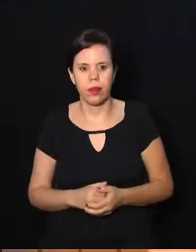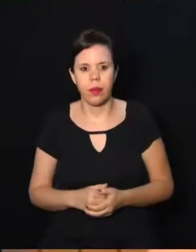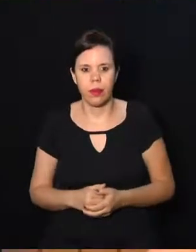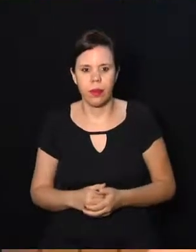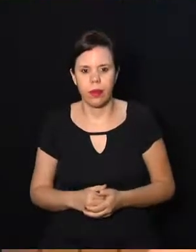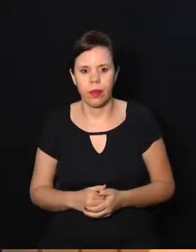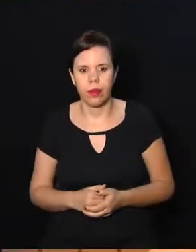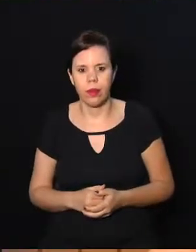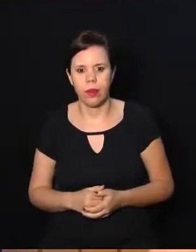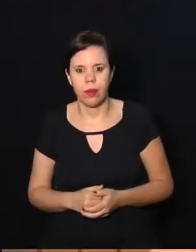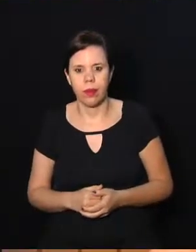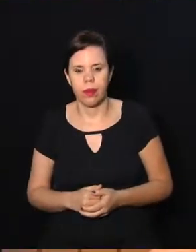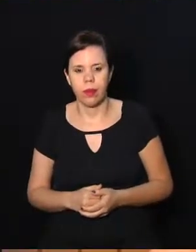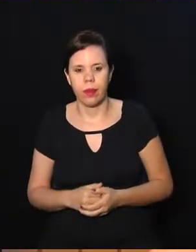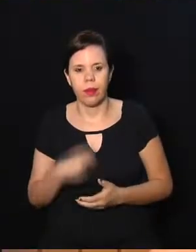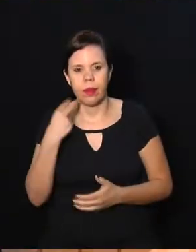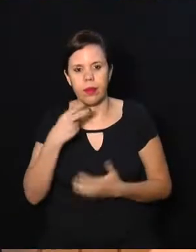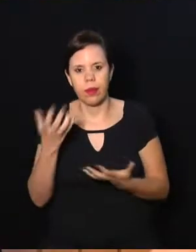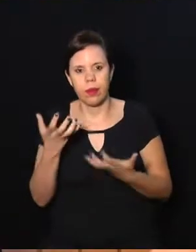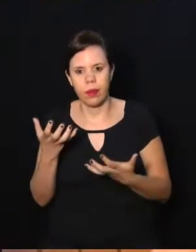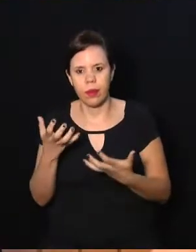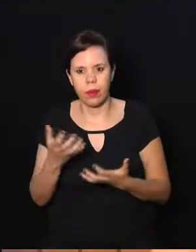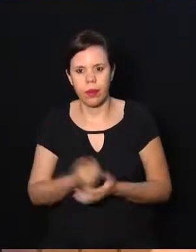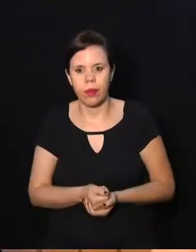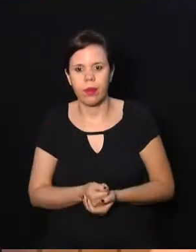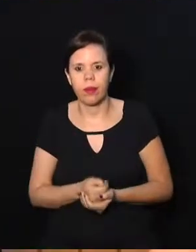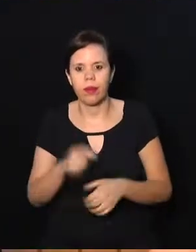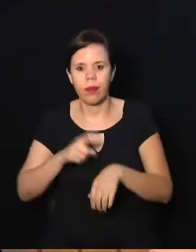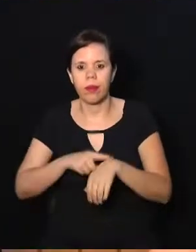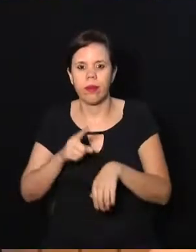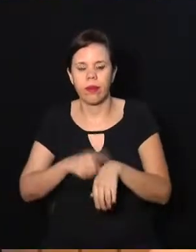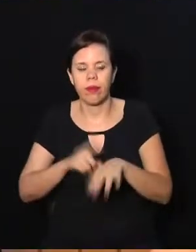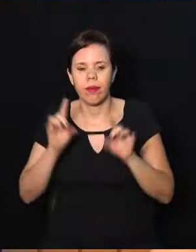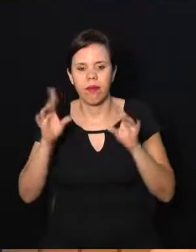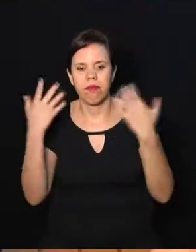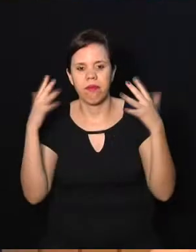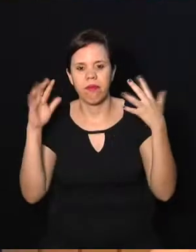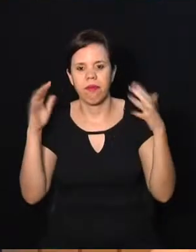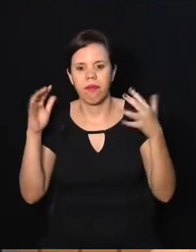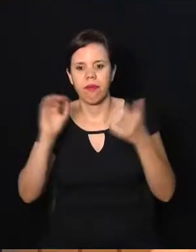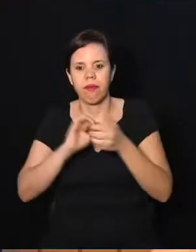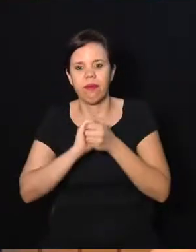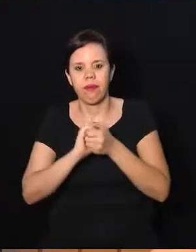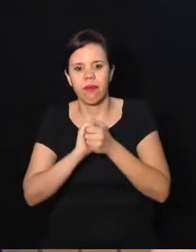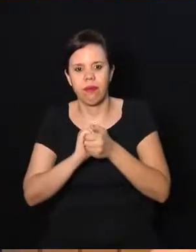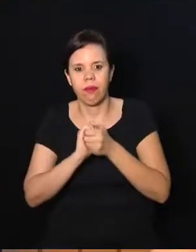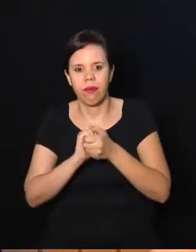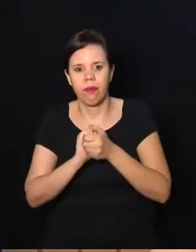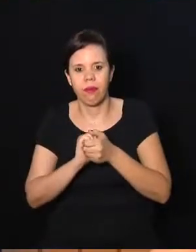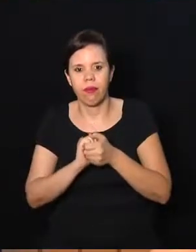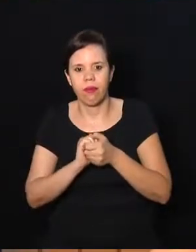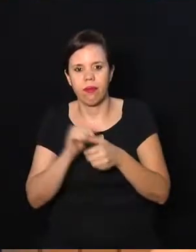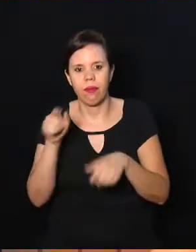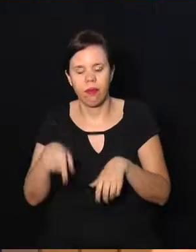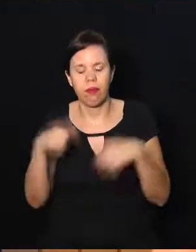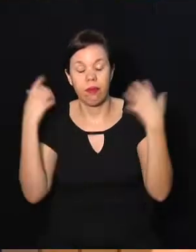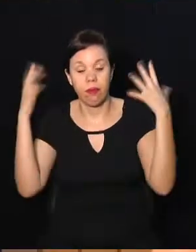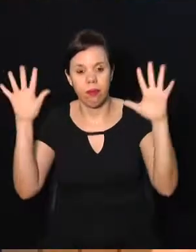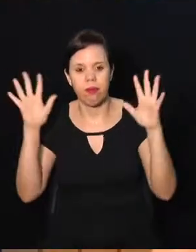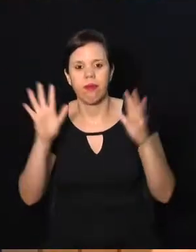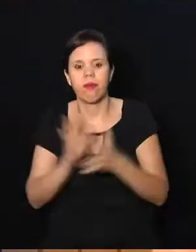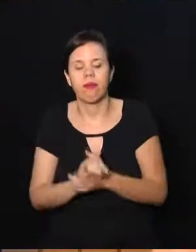Muito bem. Vereador, quero, neste momento, parabenizá-lo por mais este evento